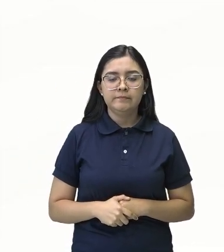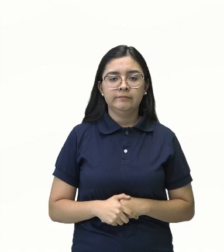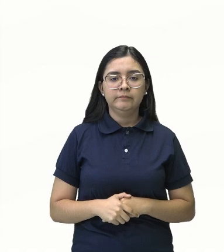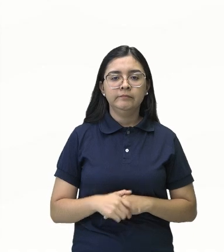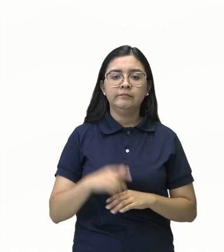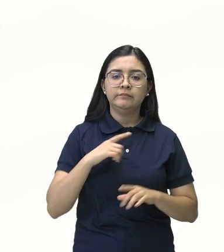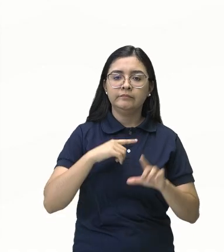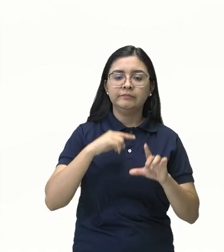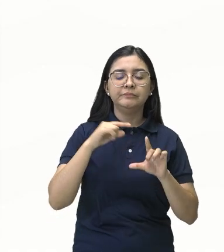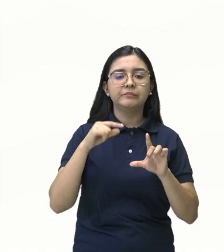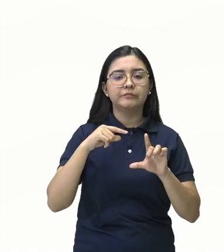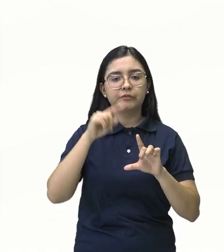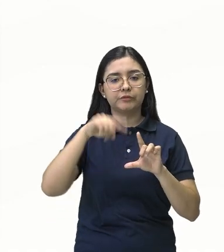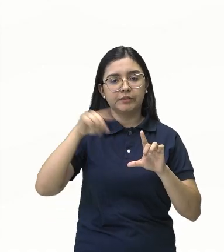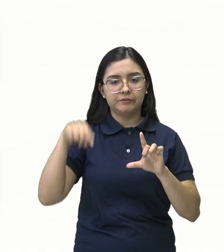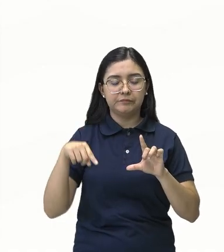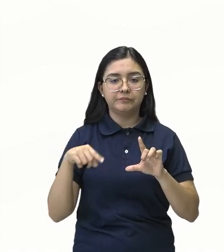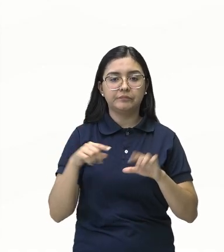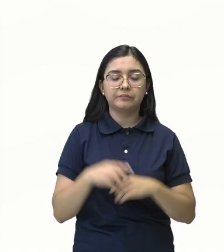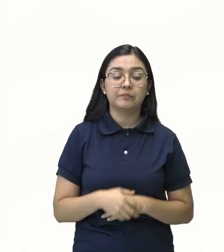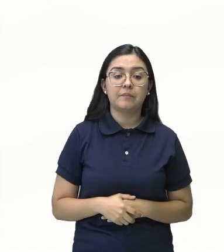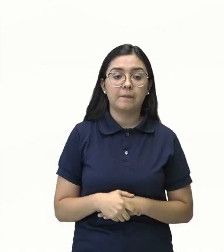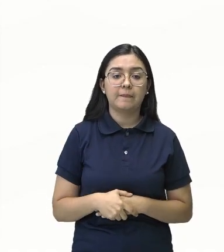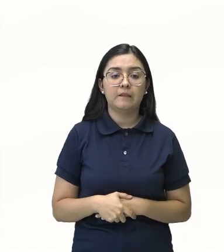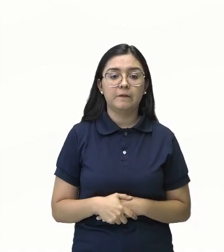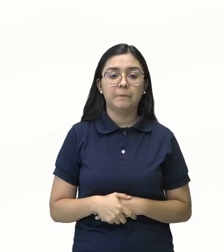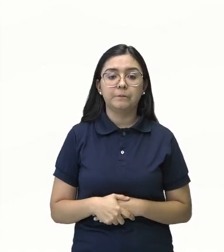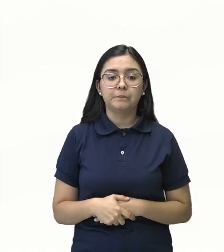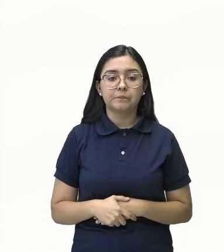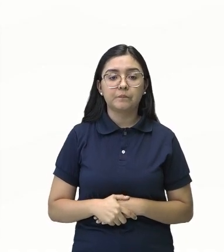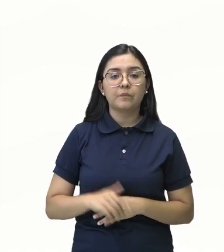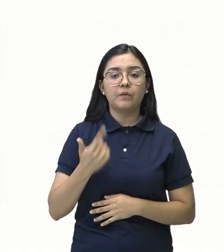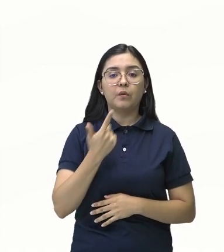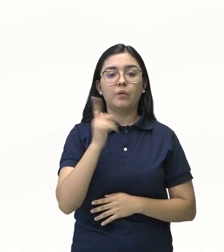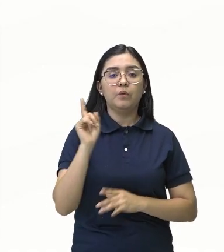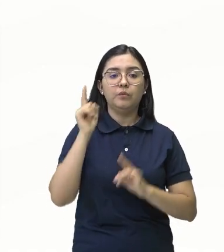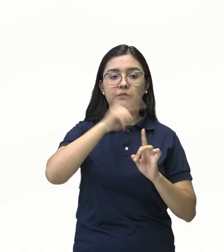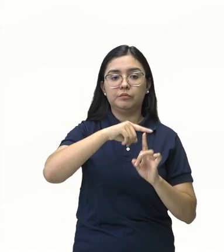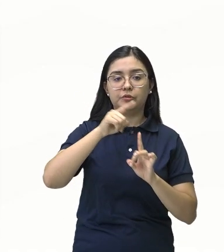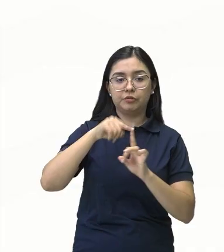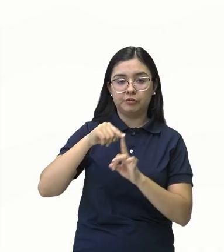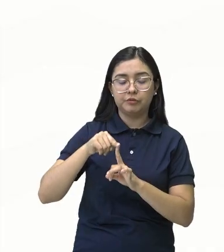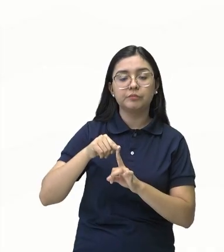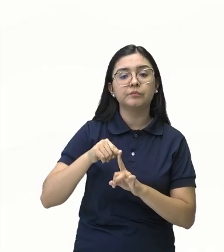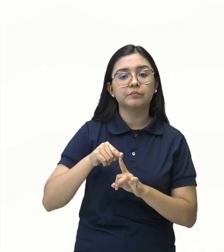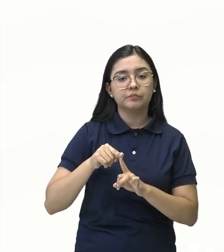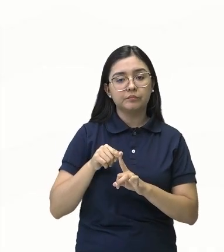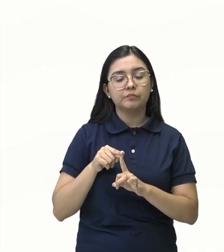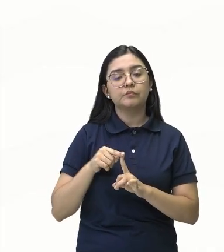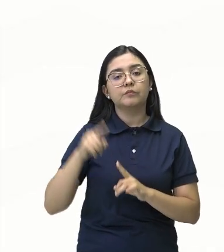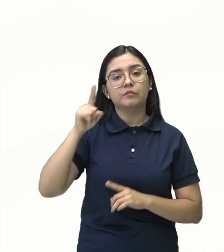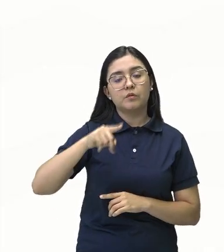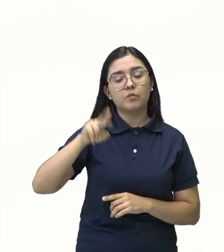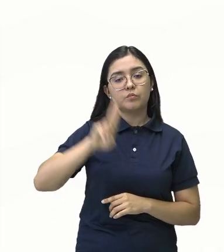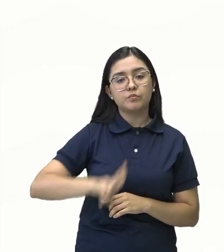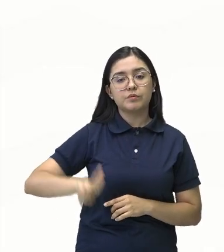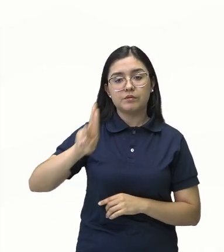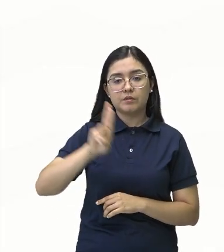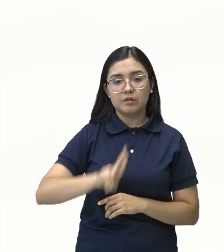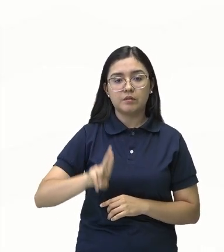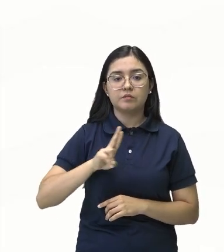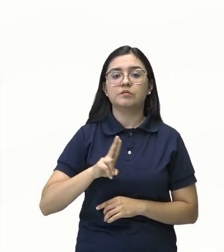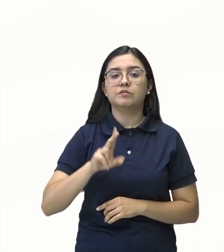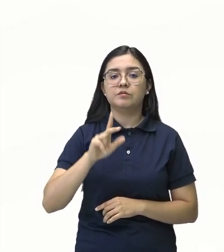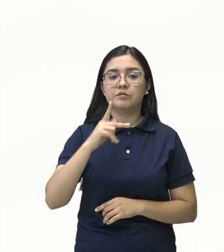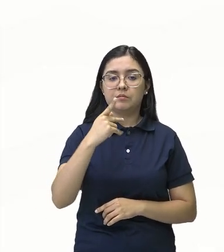gráfico, né, desses parâmetros. Outro gráfico também muito conhecido e muito usado é o nosso gráfico